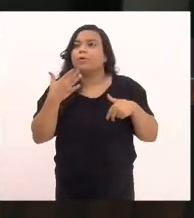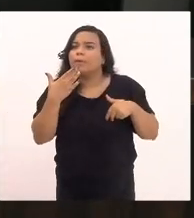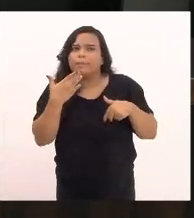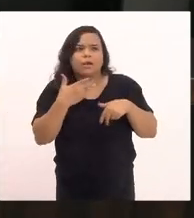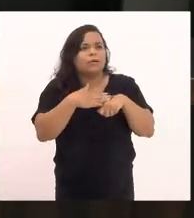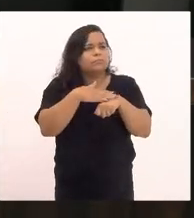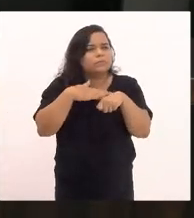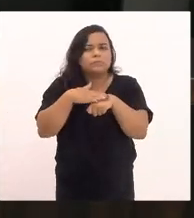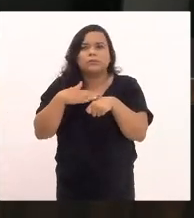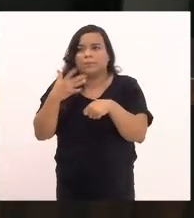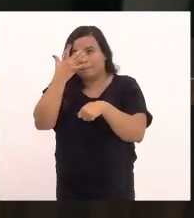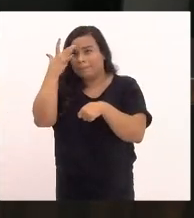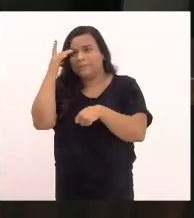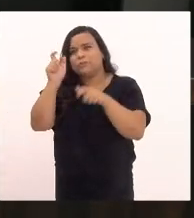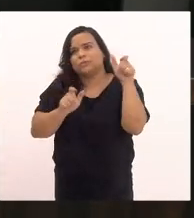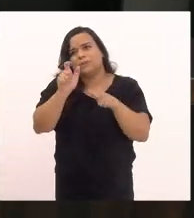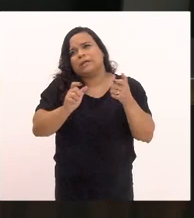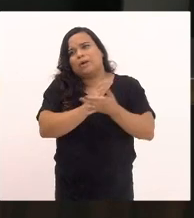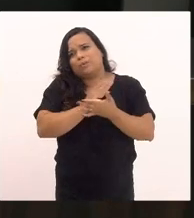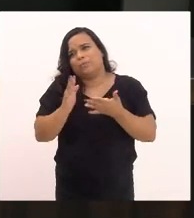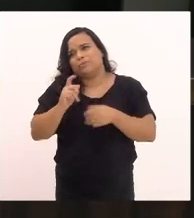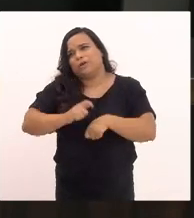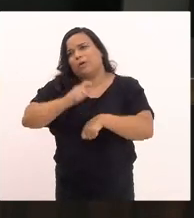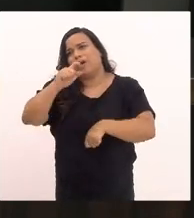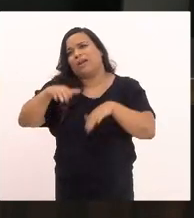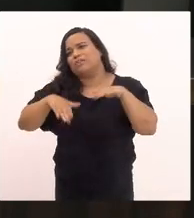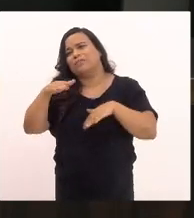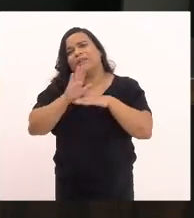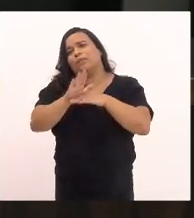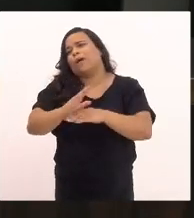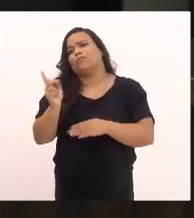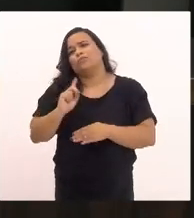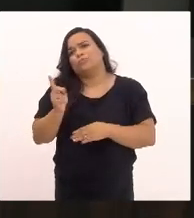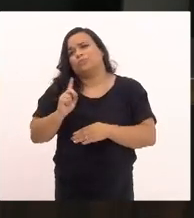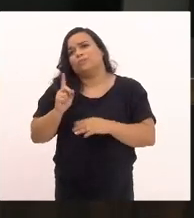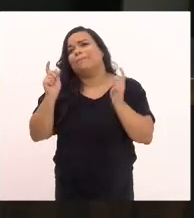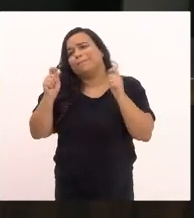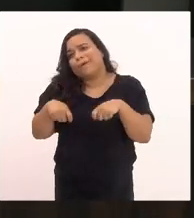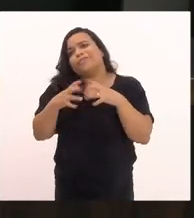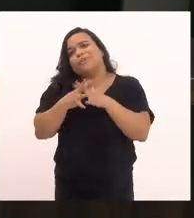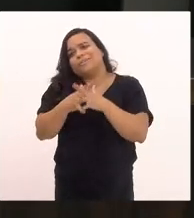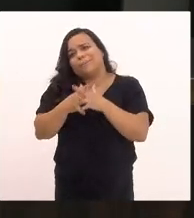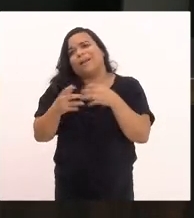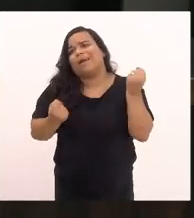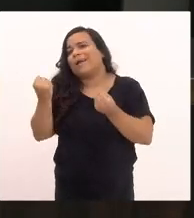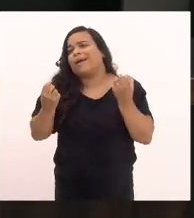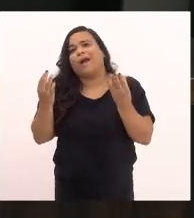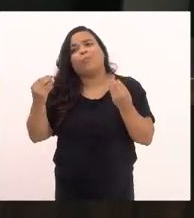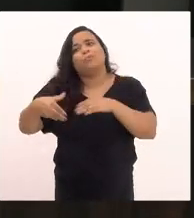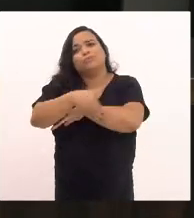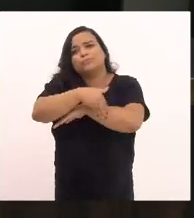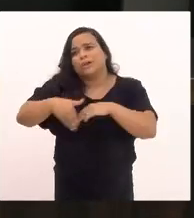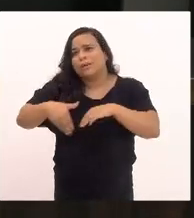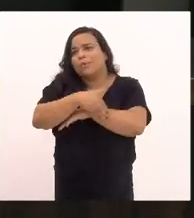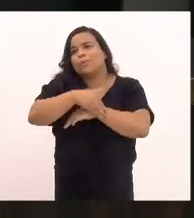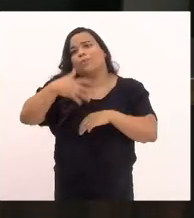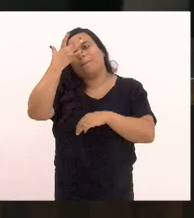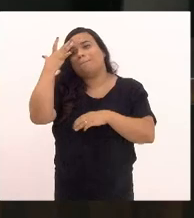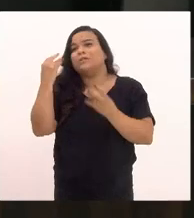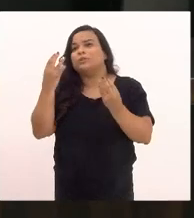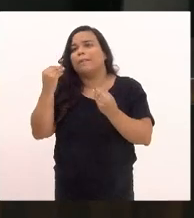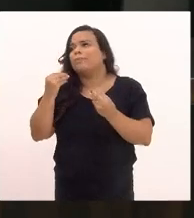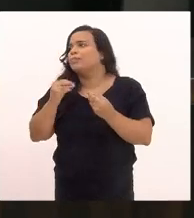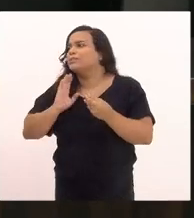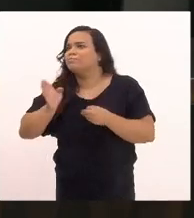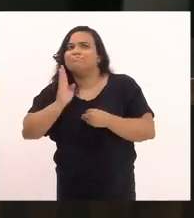que tem uma hora que a gente não ajuda lá, pode até atrapalhar, porque muito carro na rua, muita gente indo em alguns lugares, o bom é a